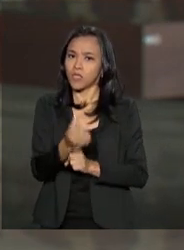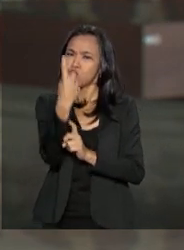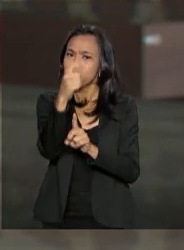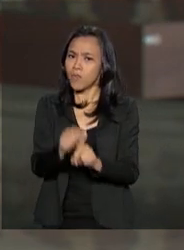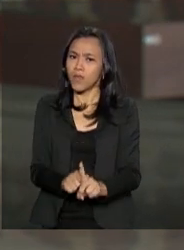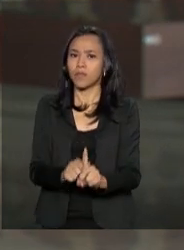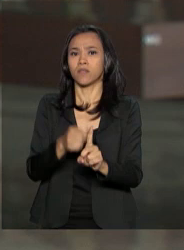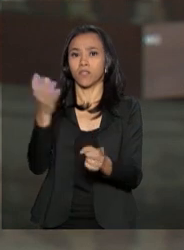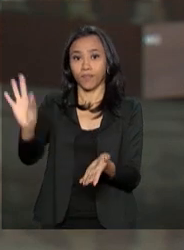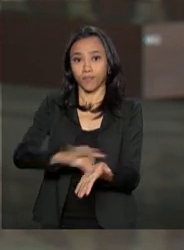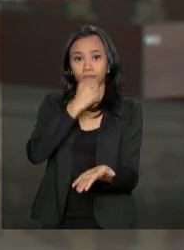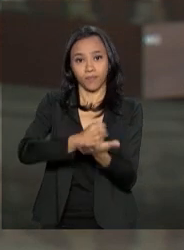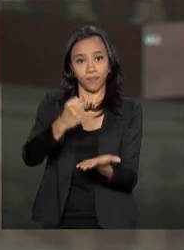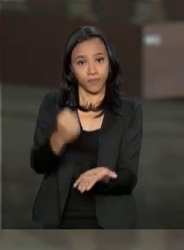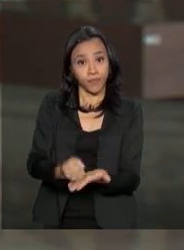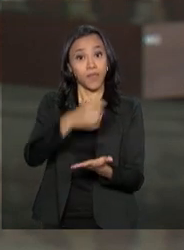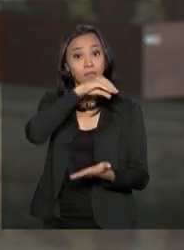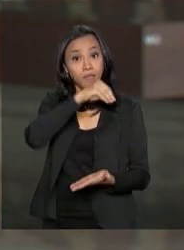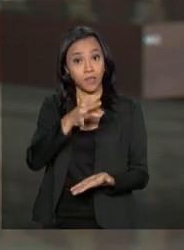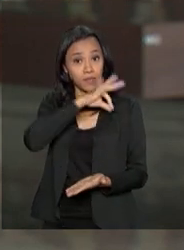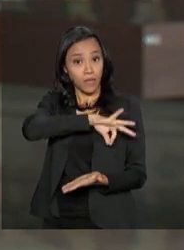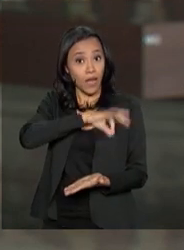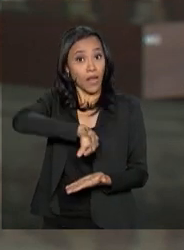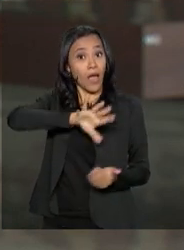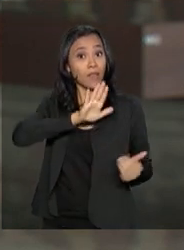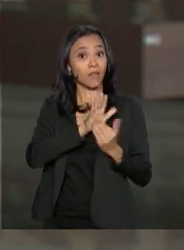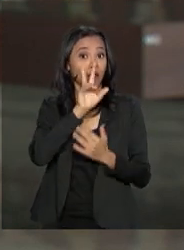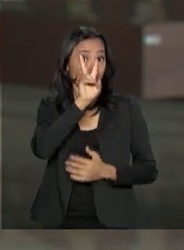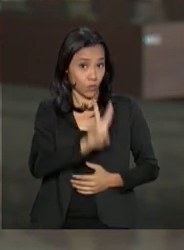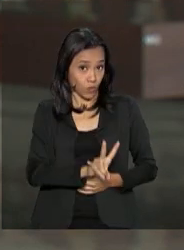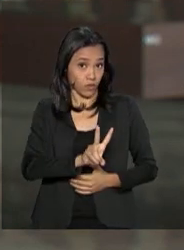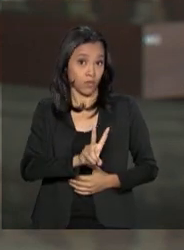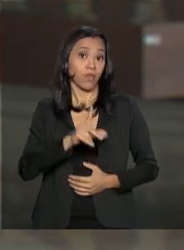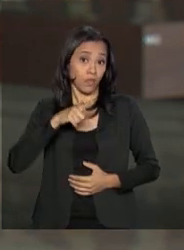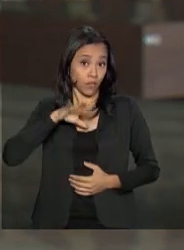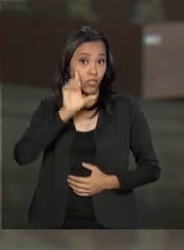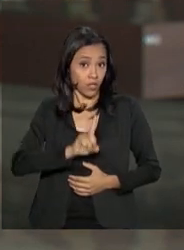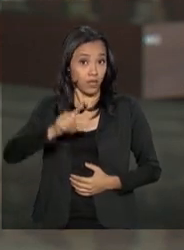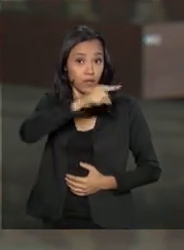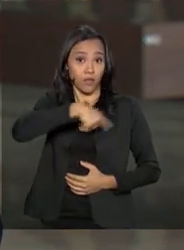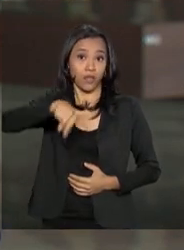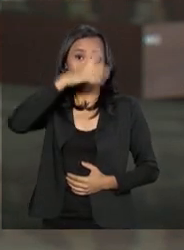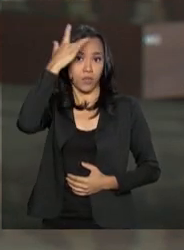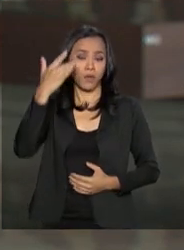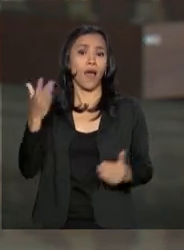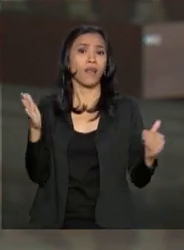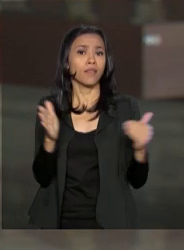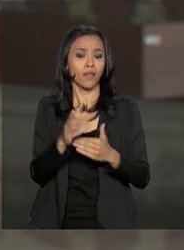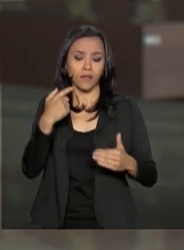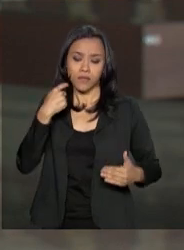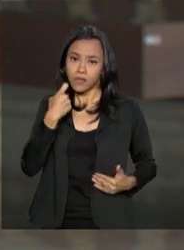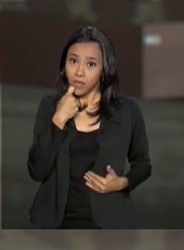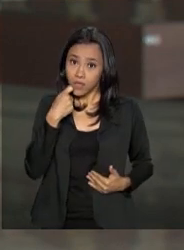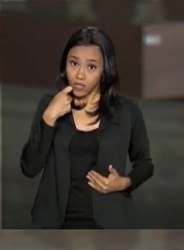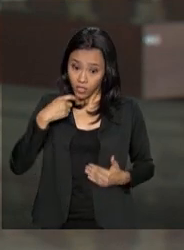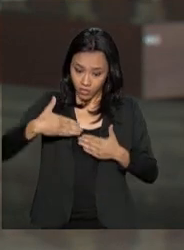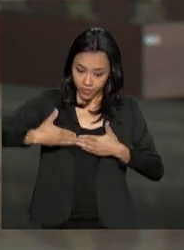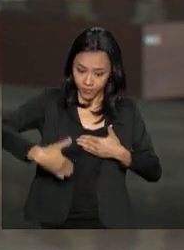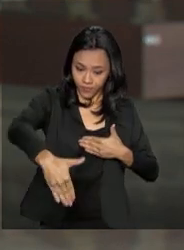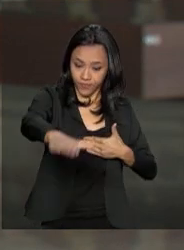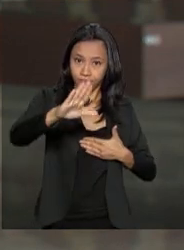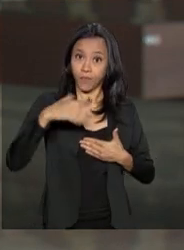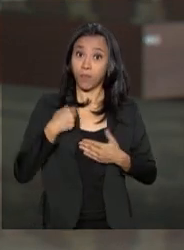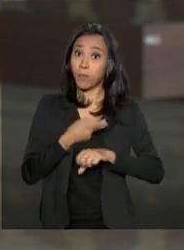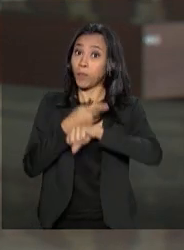e recebeu em média dois salários mínimos até dois salários mínimos por mês esses trabalhadores têm até sexta ser agora é o último prazo para poder